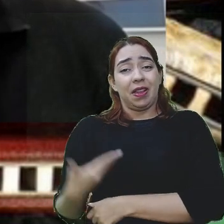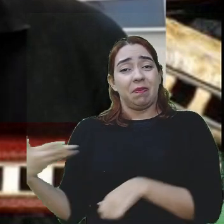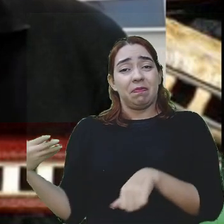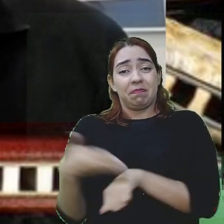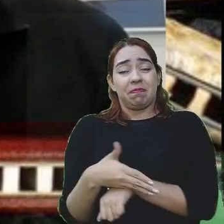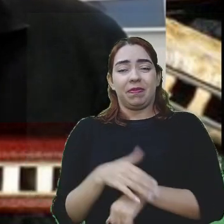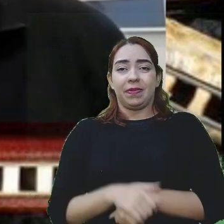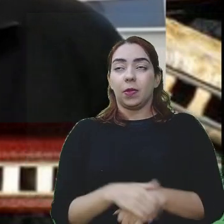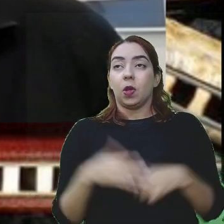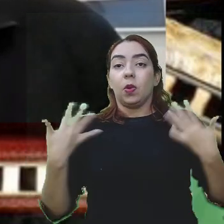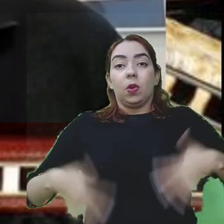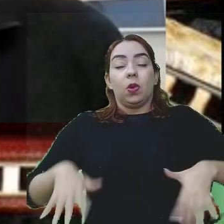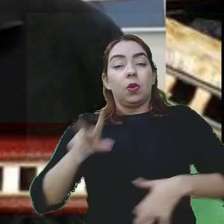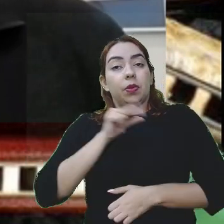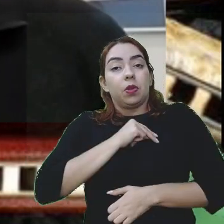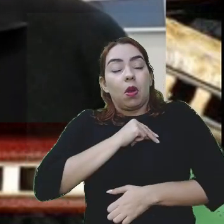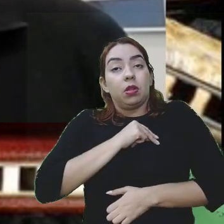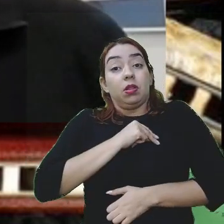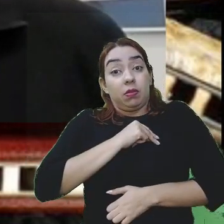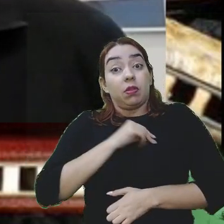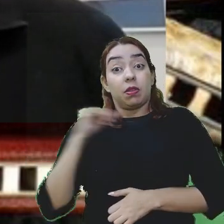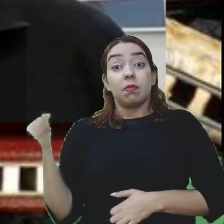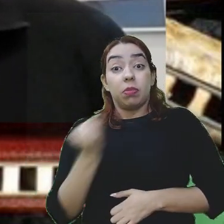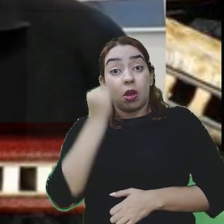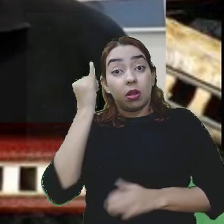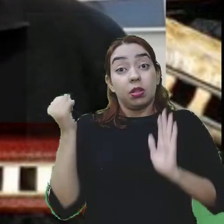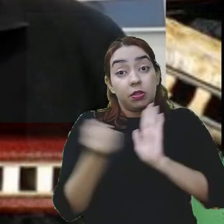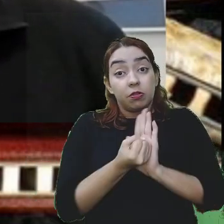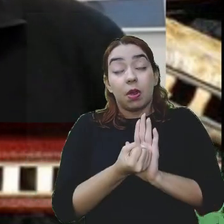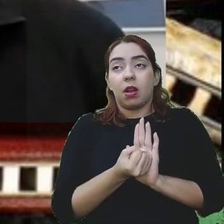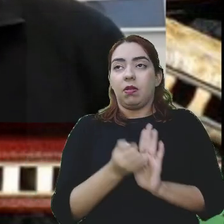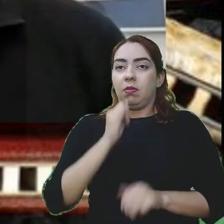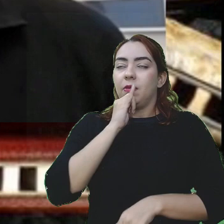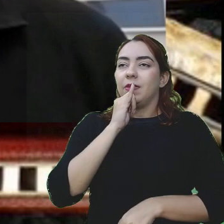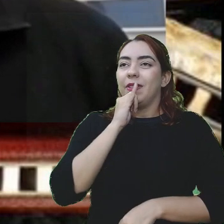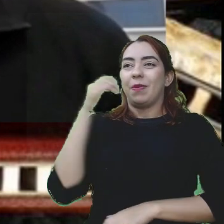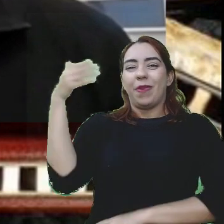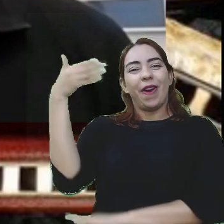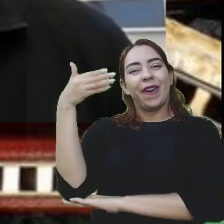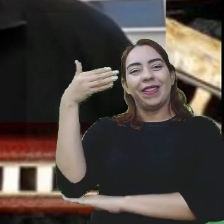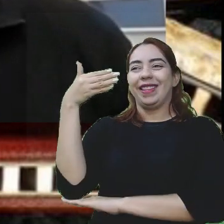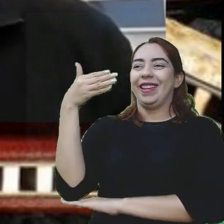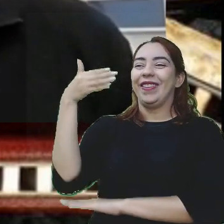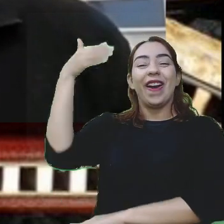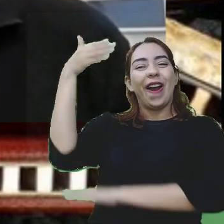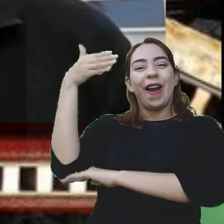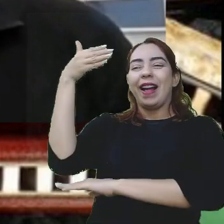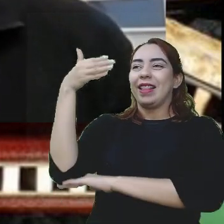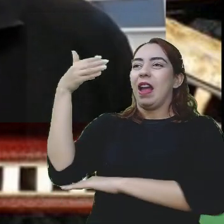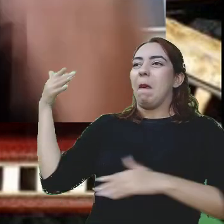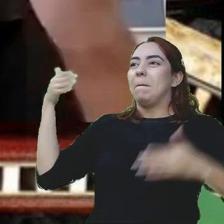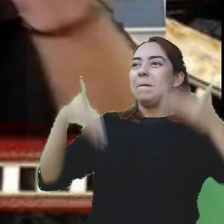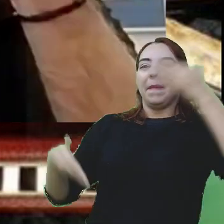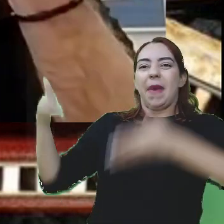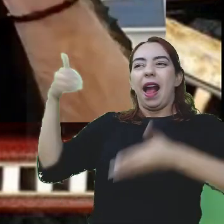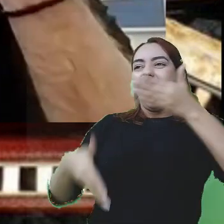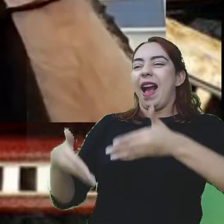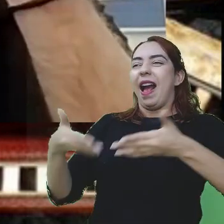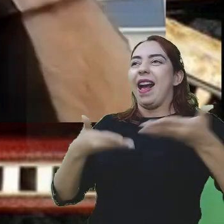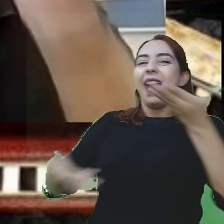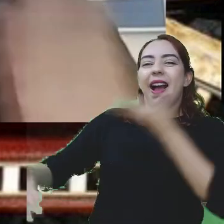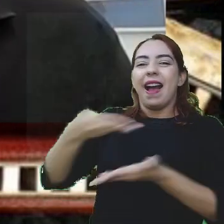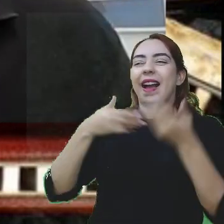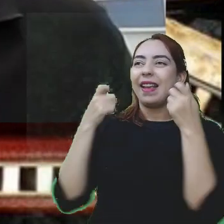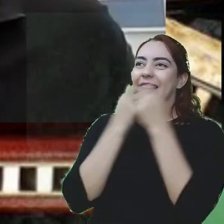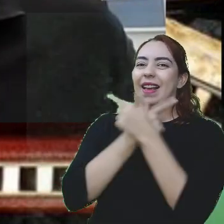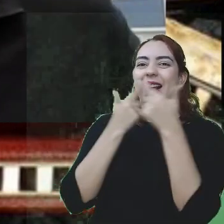um marco, realmente foi um marco, de encontrar todo mundo lá naquele hotel meio afastadão lá, muito engraçado, a gente ia para aquele hotel. Alcatraz,